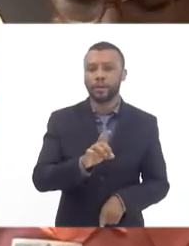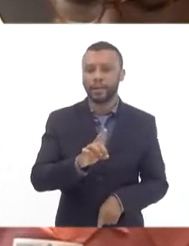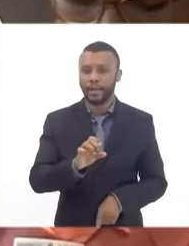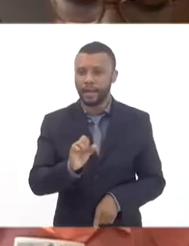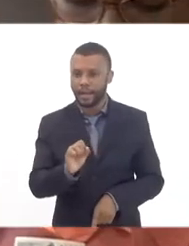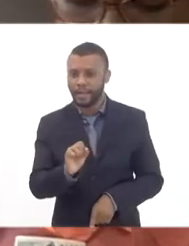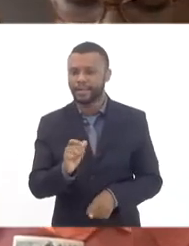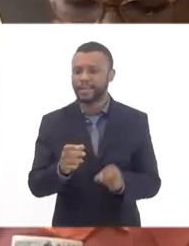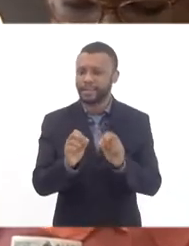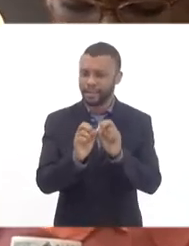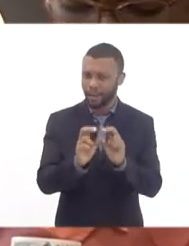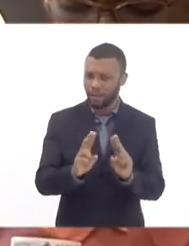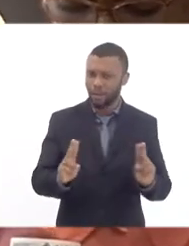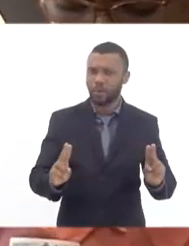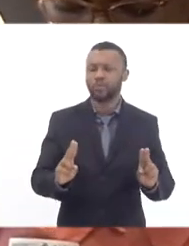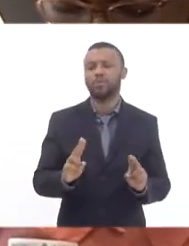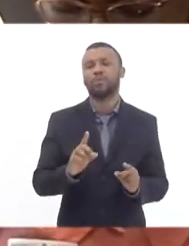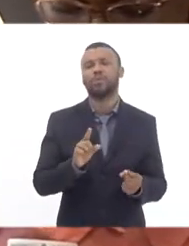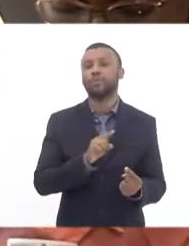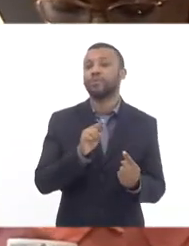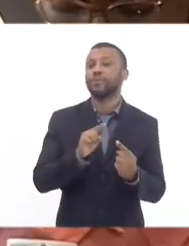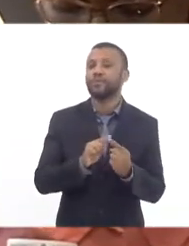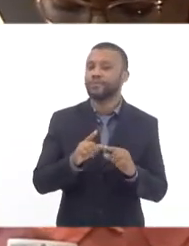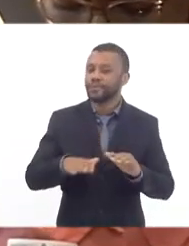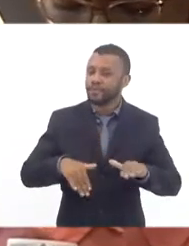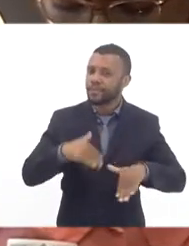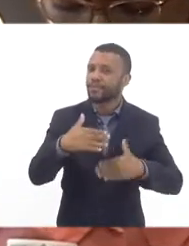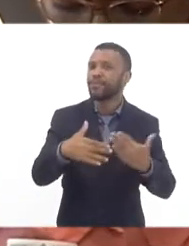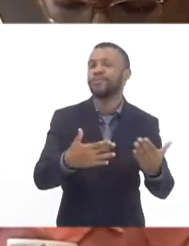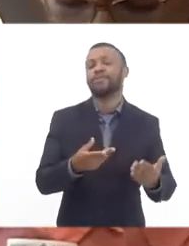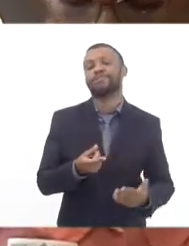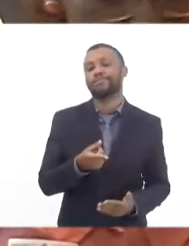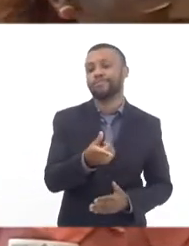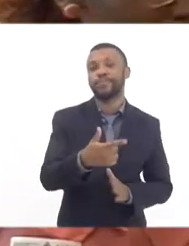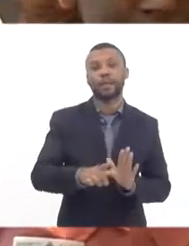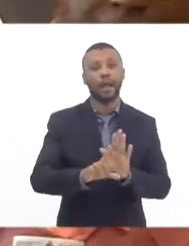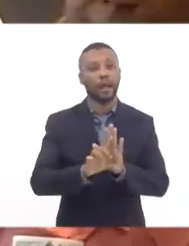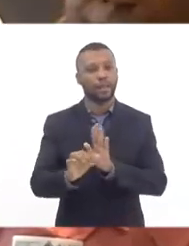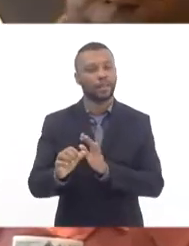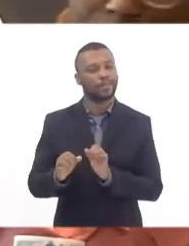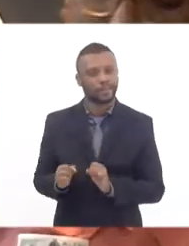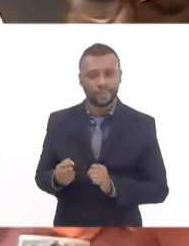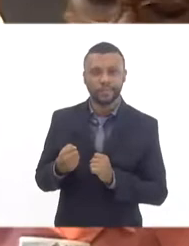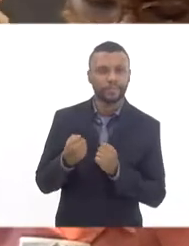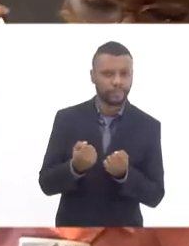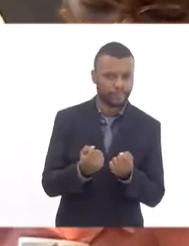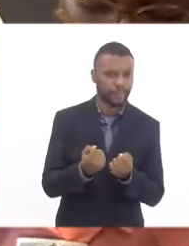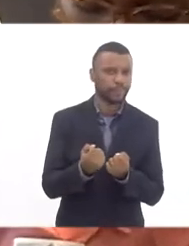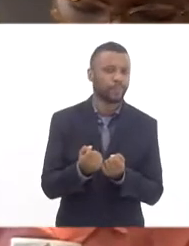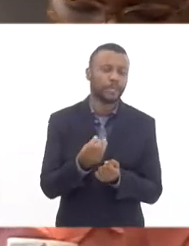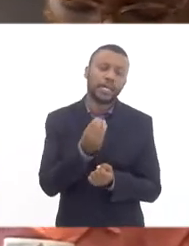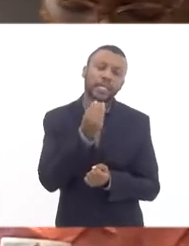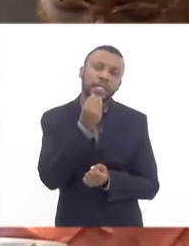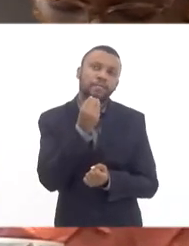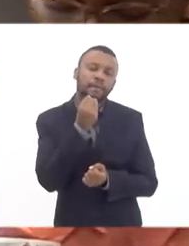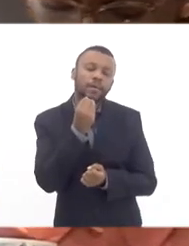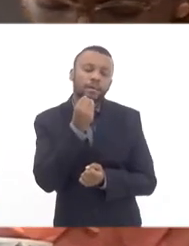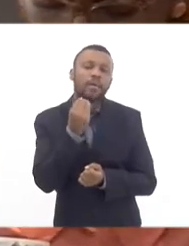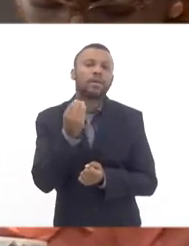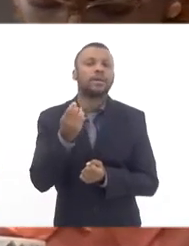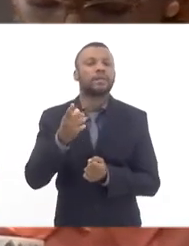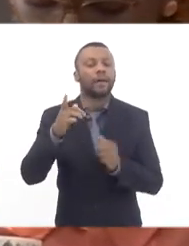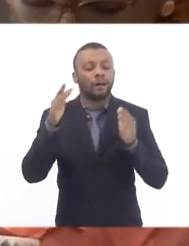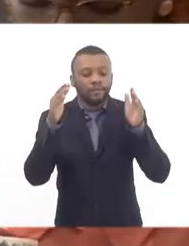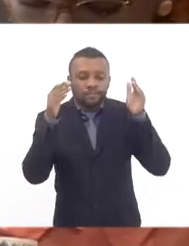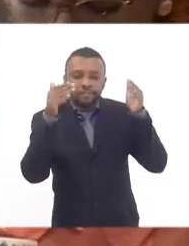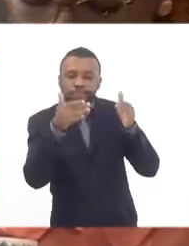o Edmilson chamou a atenção, que a própria lei, que está sendo defendida, deveria estar